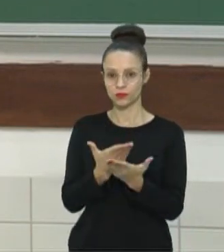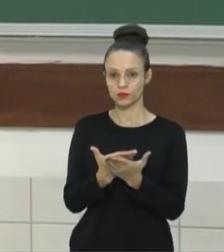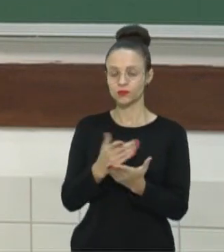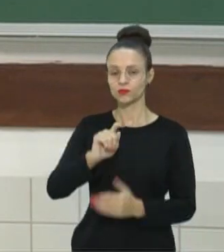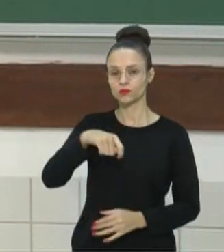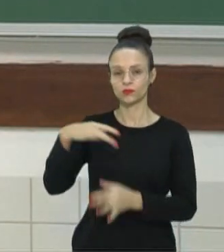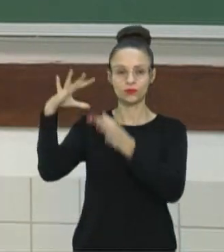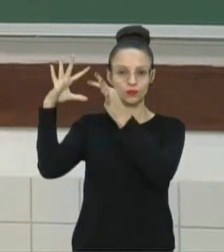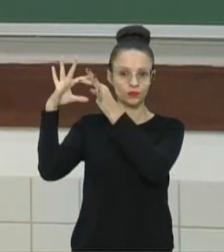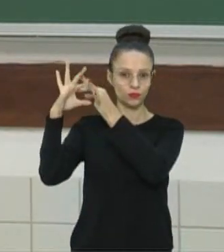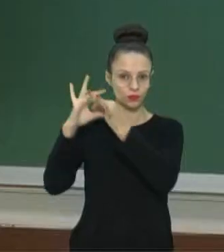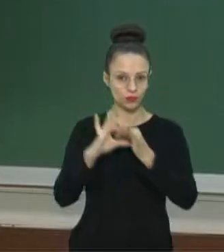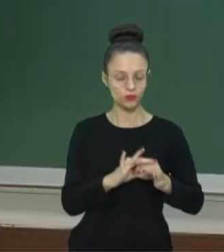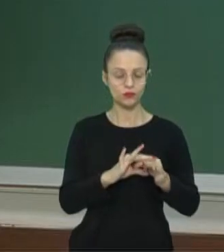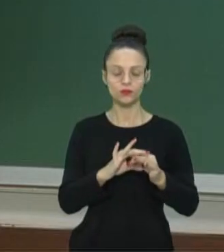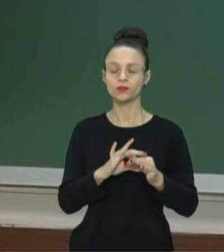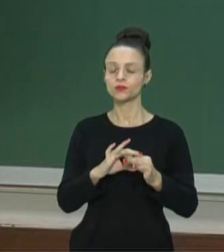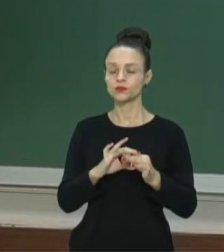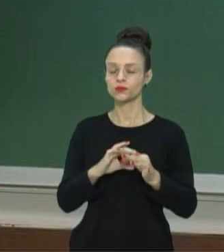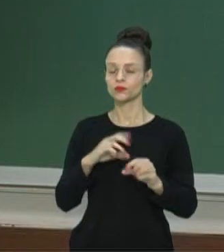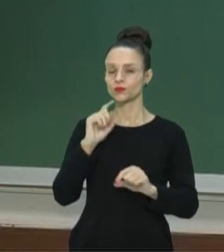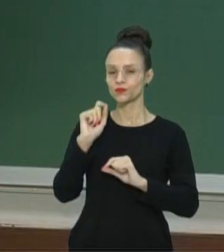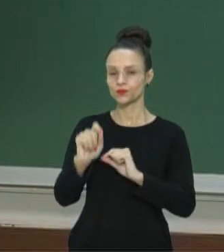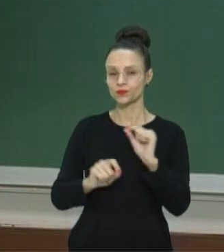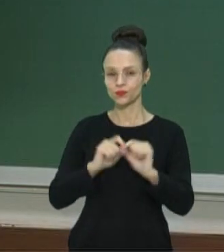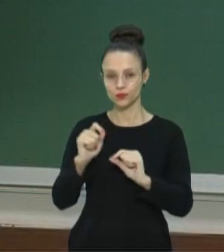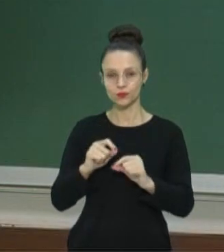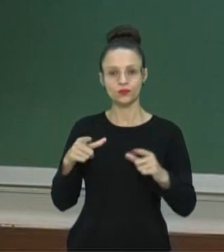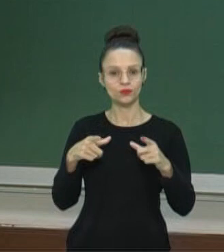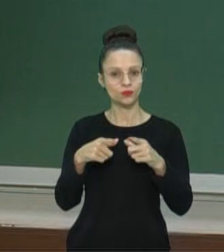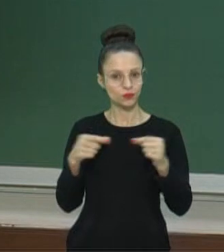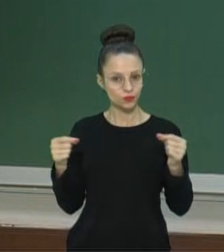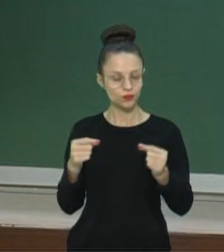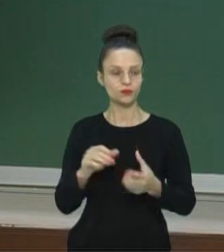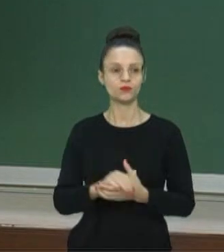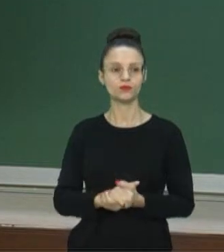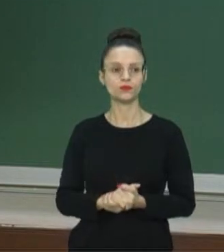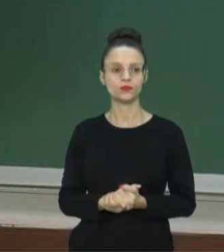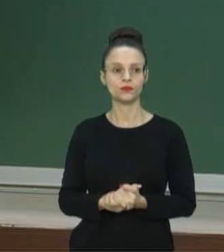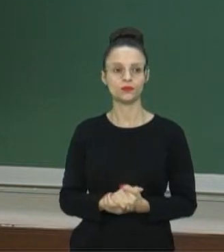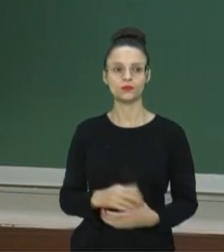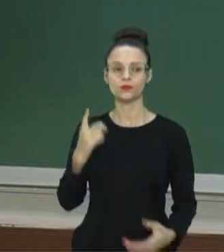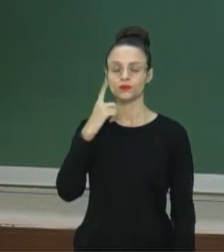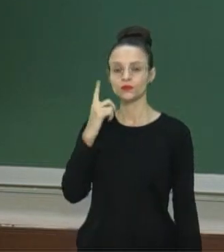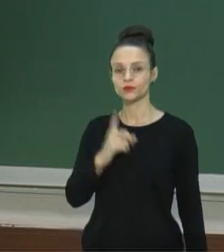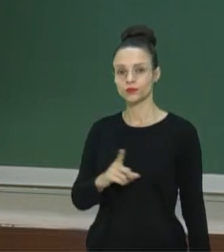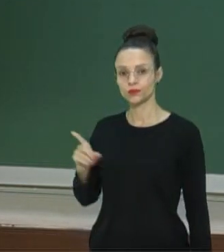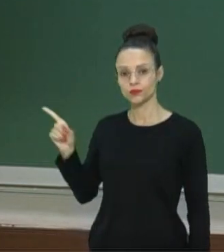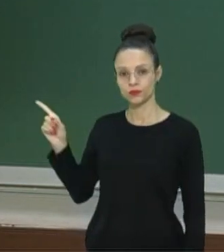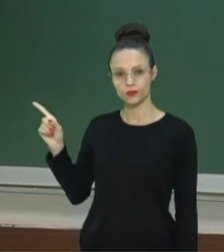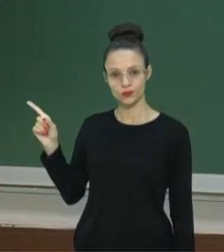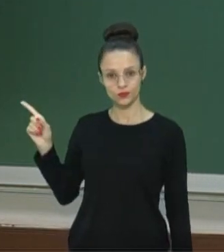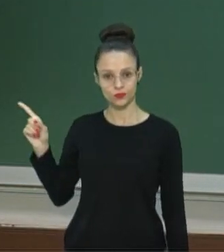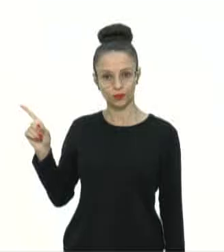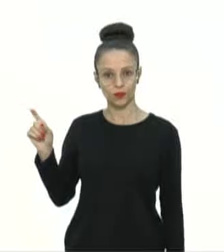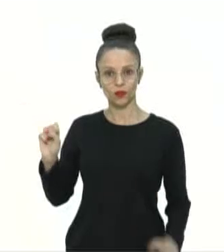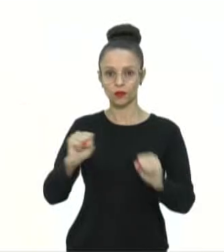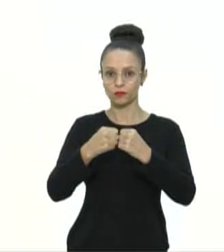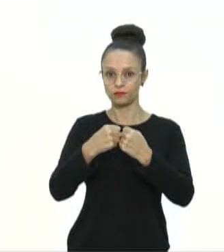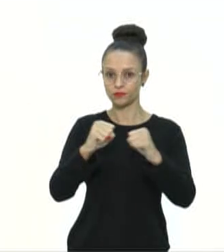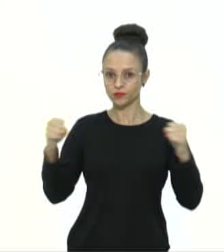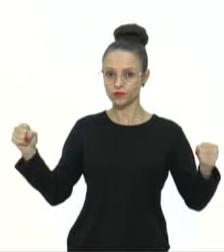contextualização do contexto japonês. Nós temos no nosso